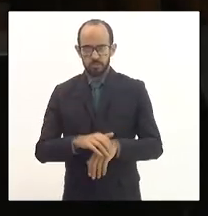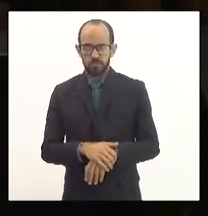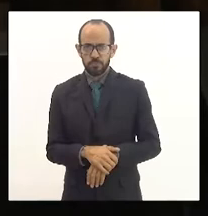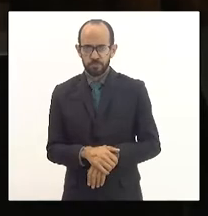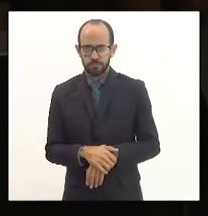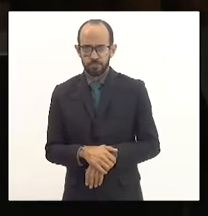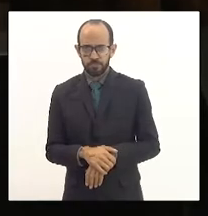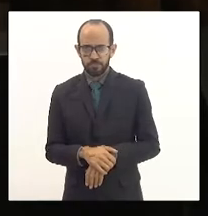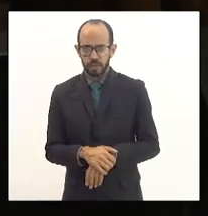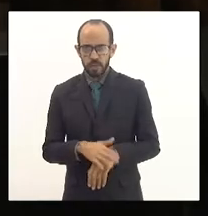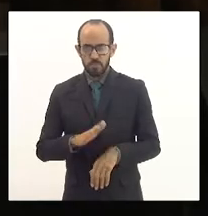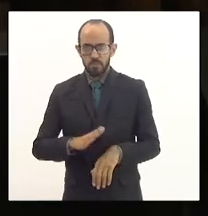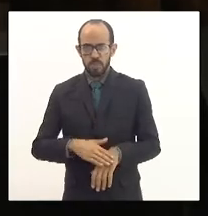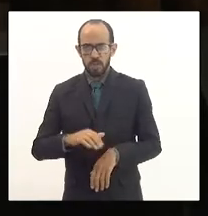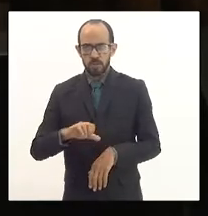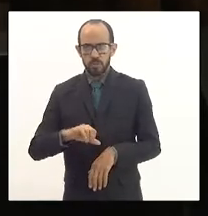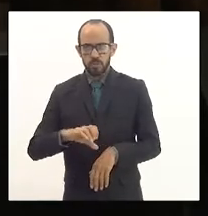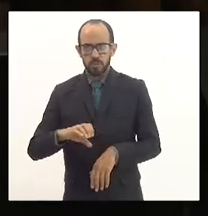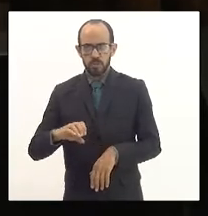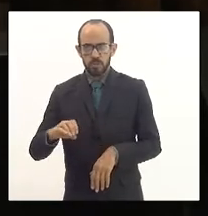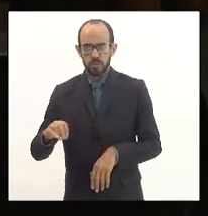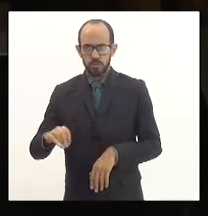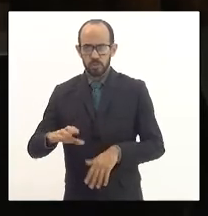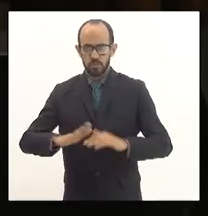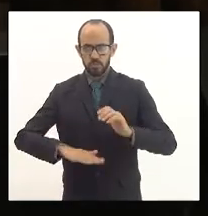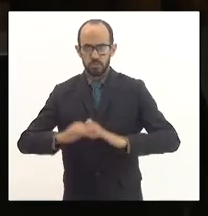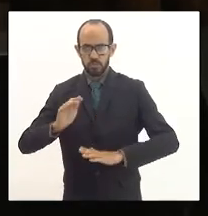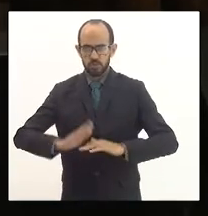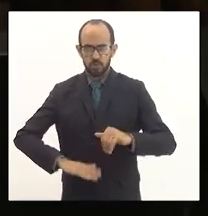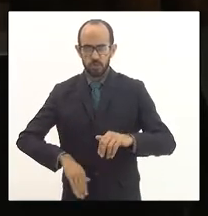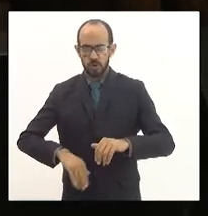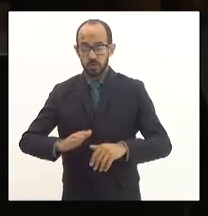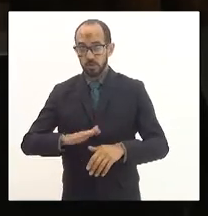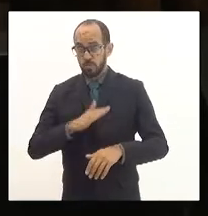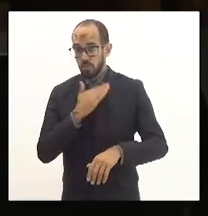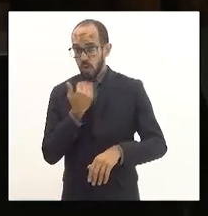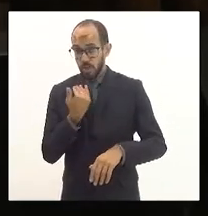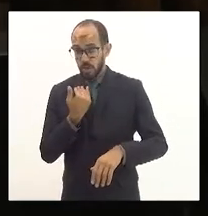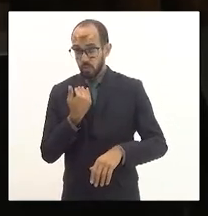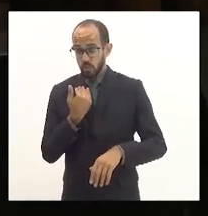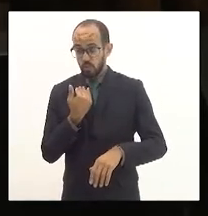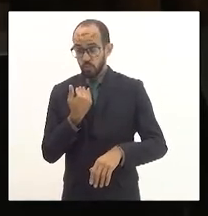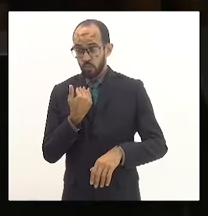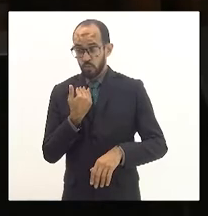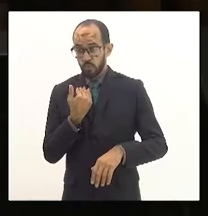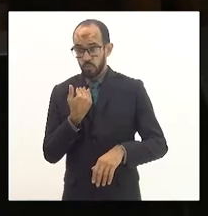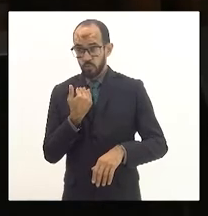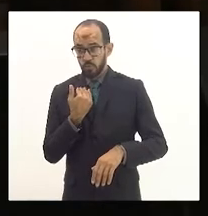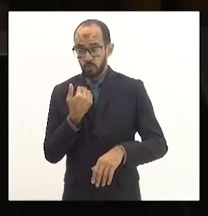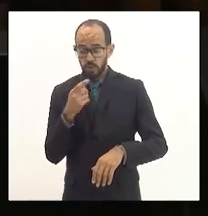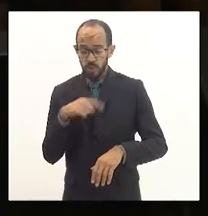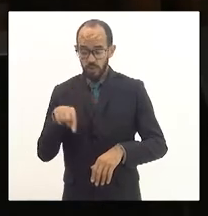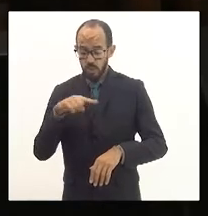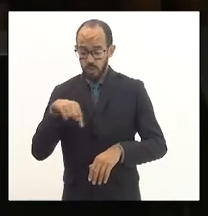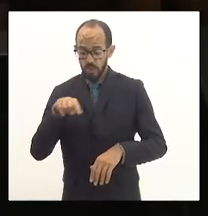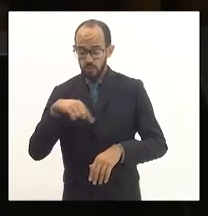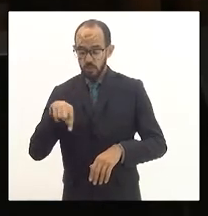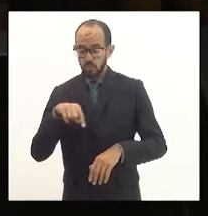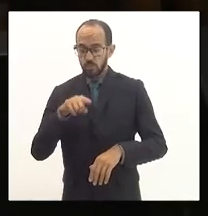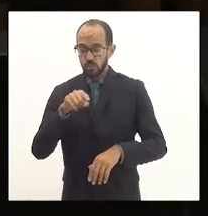para o mais de 900 profissionais que perderam a sua vida e esses profissionais